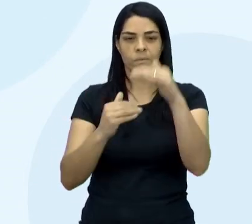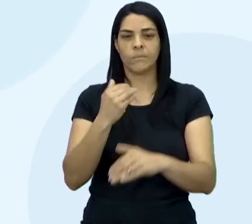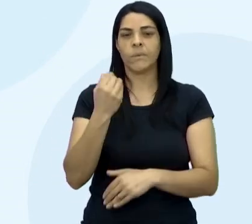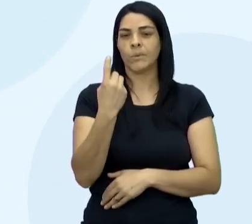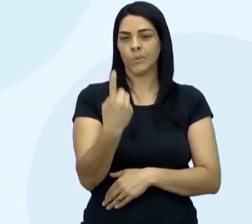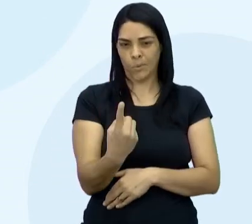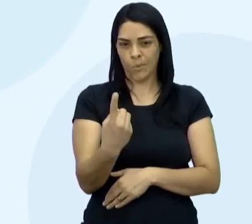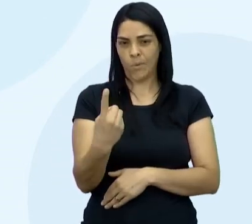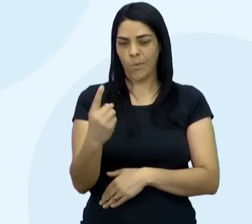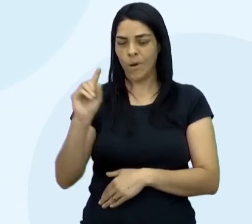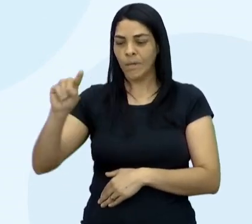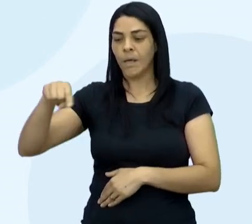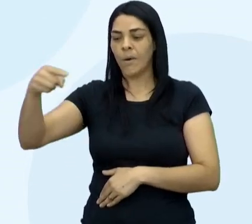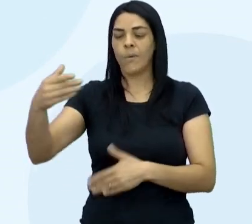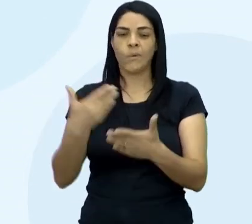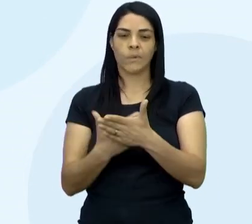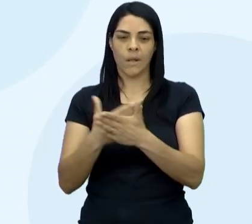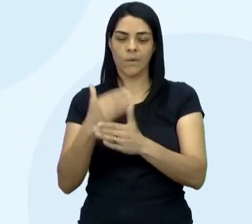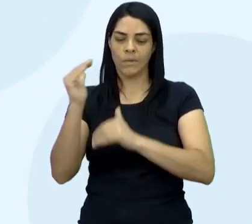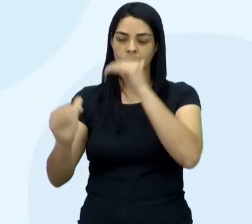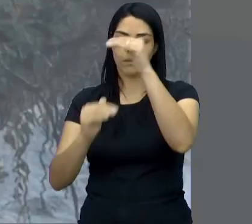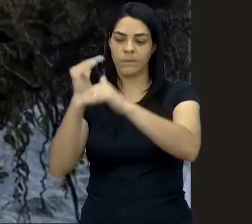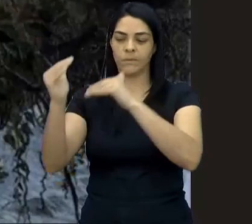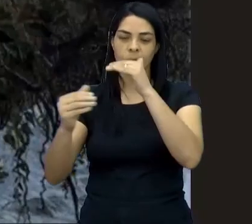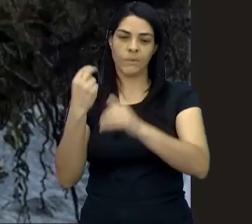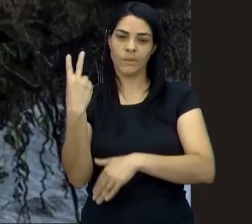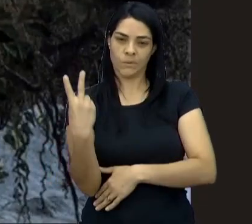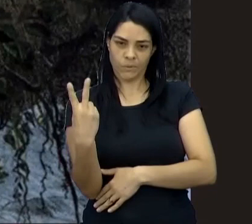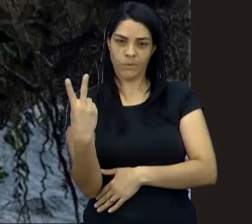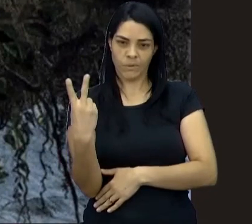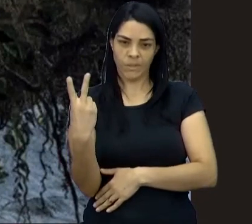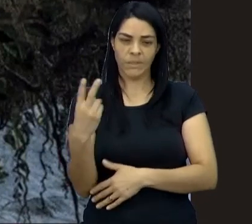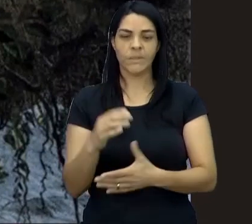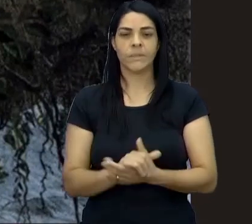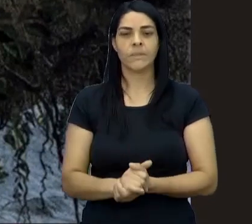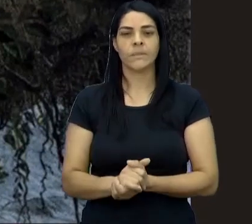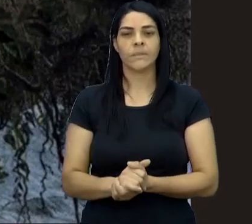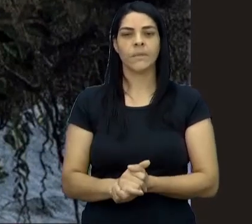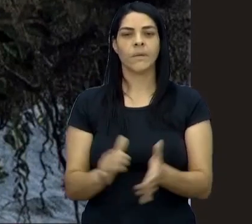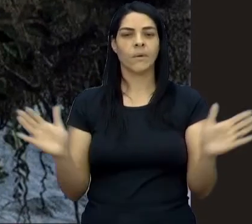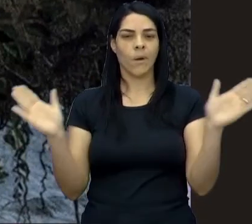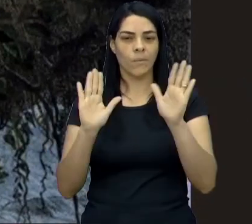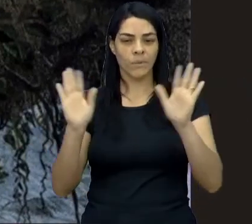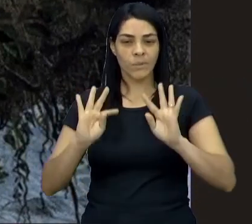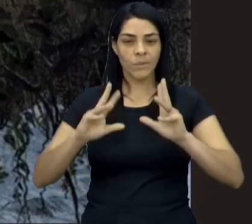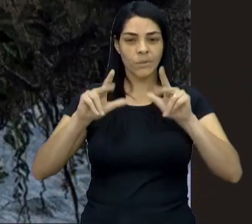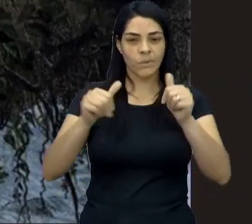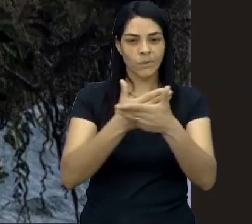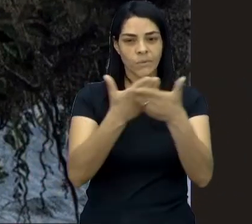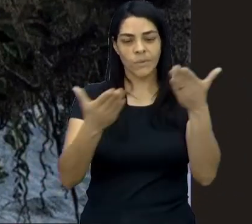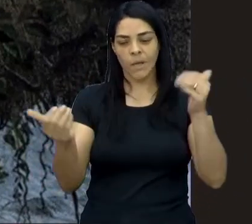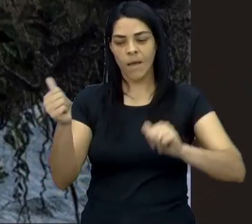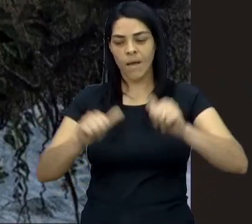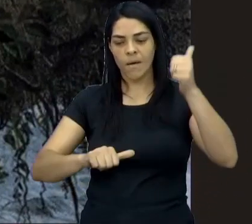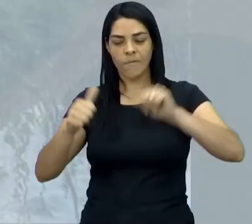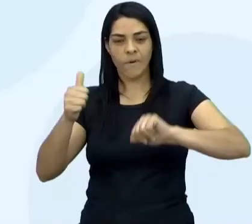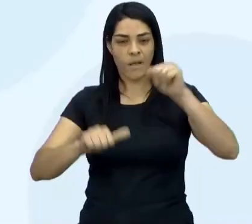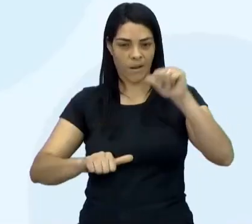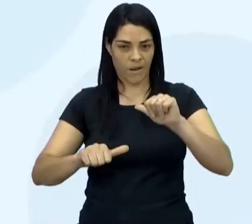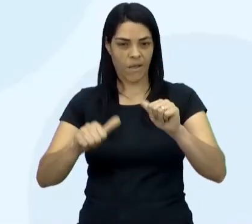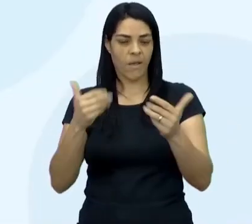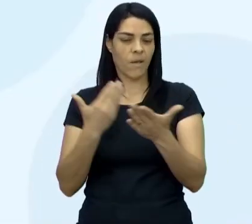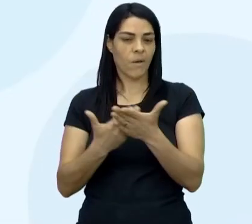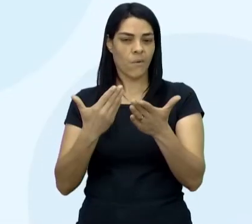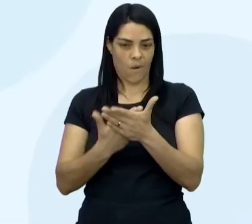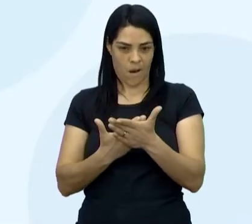2 na próxima aula pode voltar em mim mais um pouquinho só para me despedir de todos vocês avaliem a aula digam